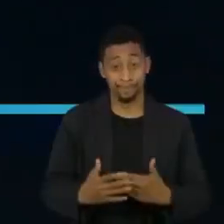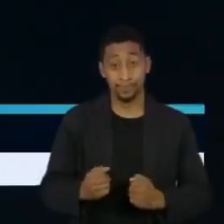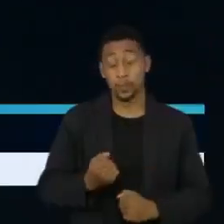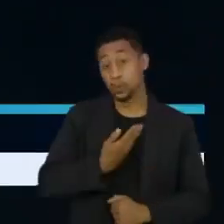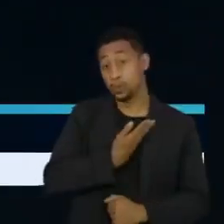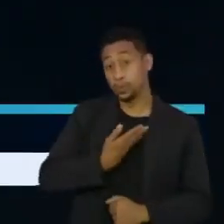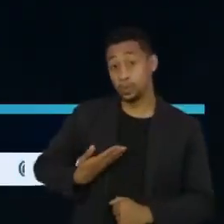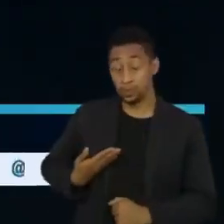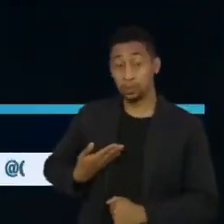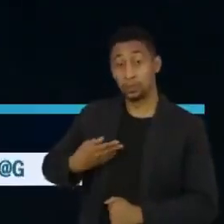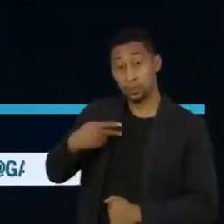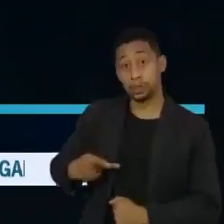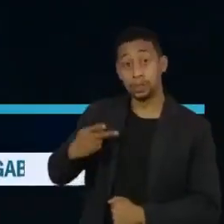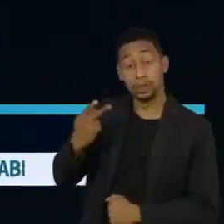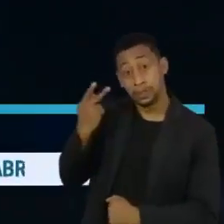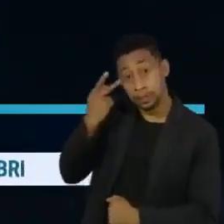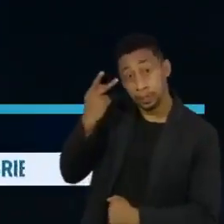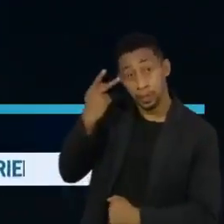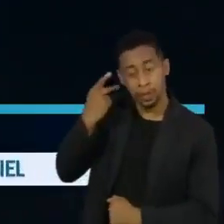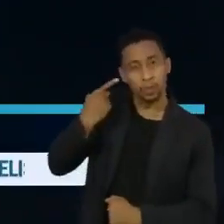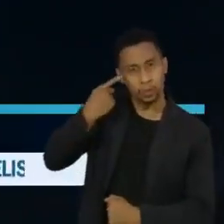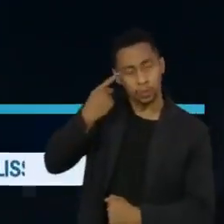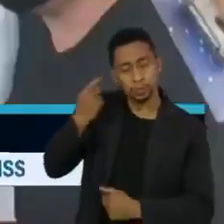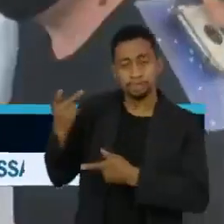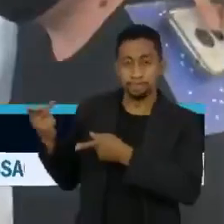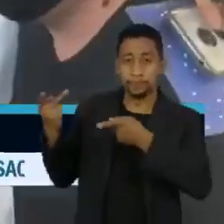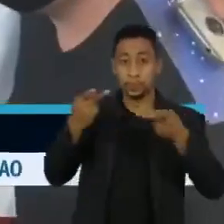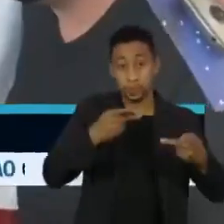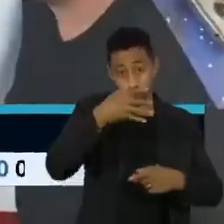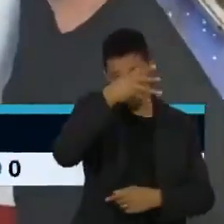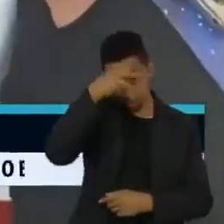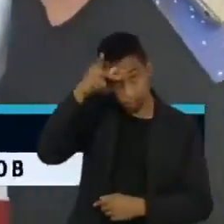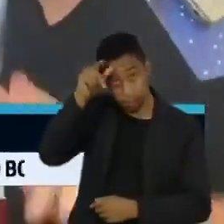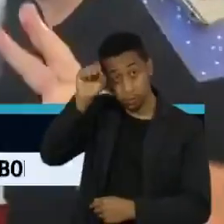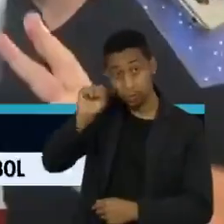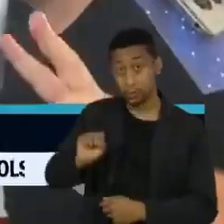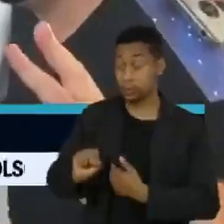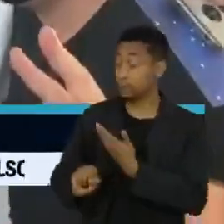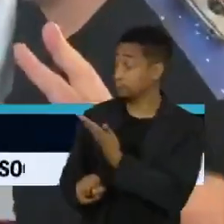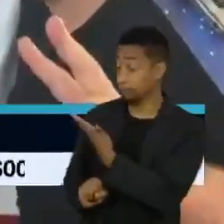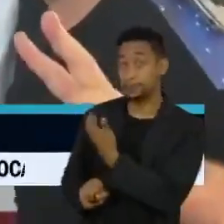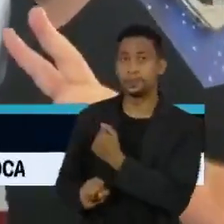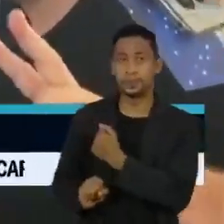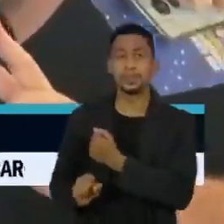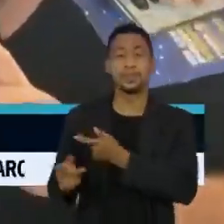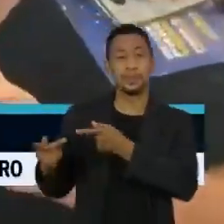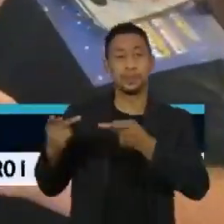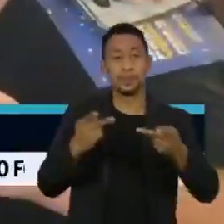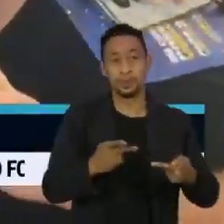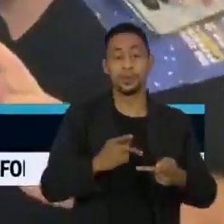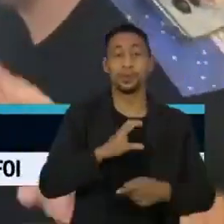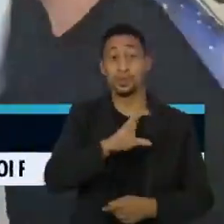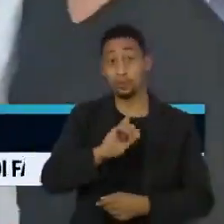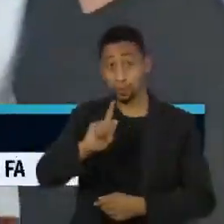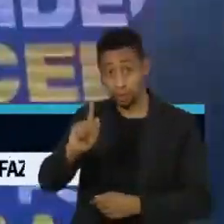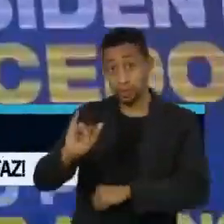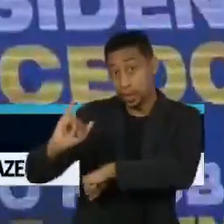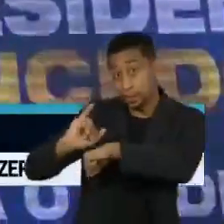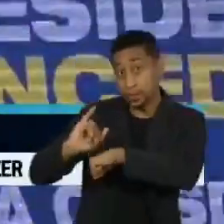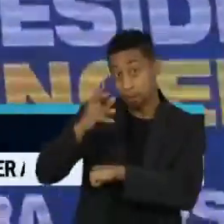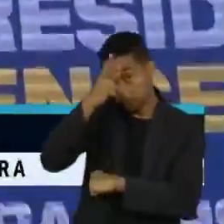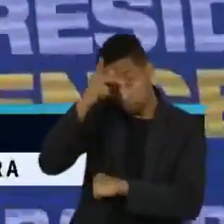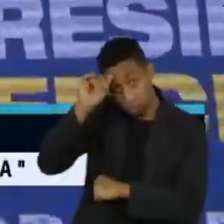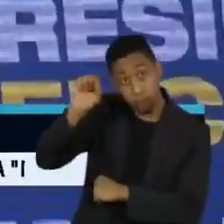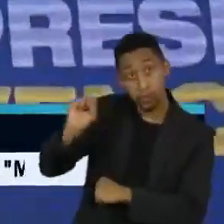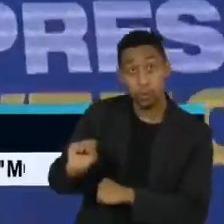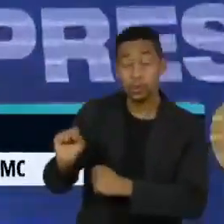governador de São Paulo, João Dória, esteve hoje no Mato Grosso do Sul. Dória esteve hoje em Campo Grande, a capital de Mato Grosso do Sul, e